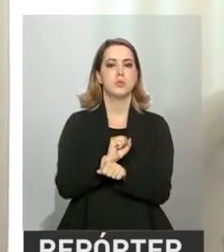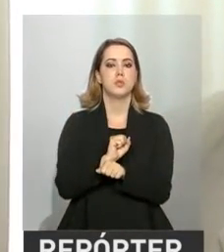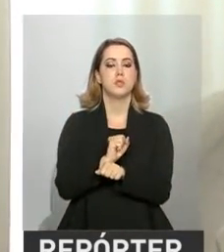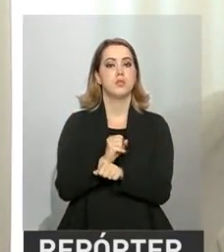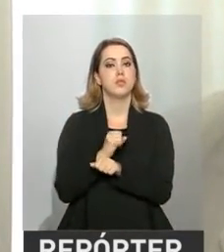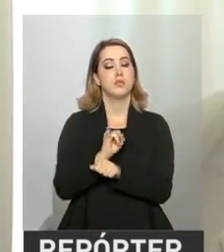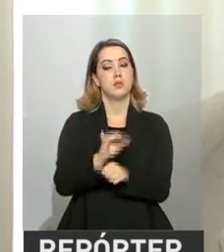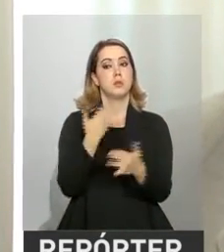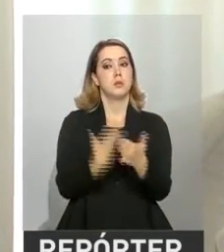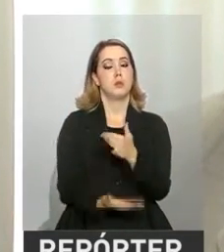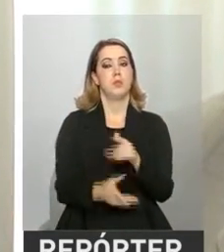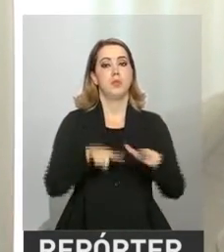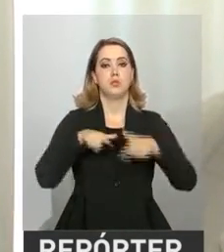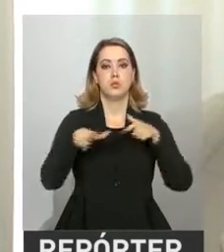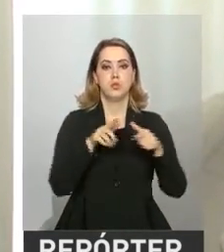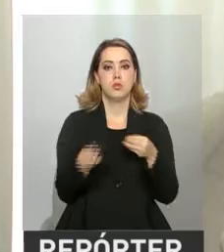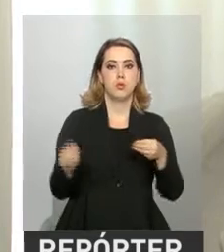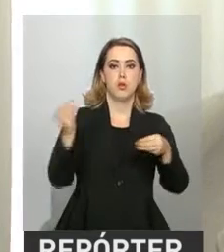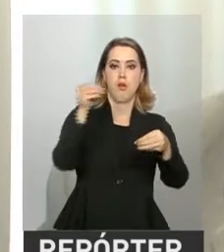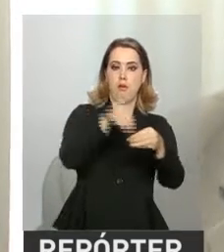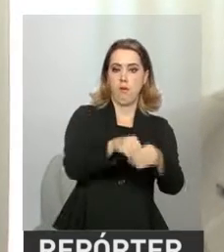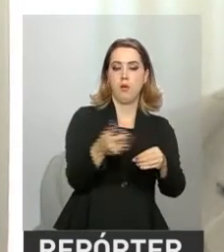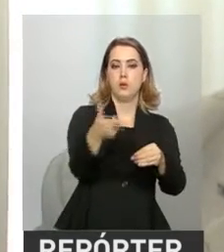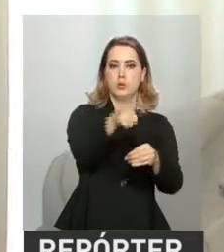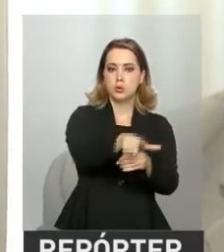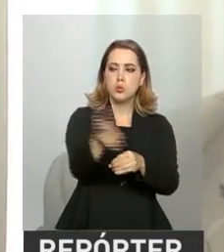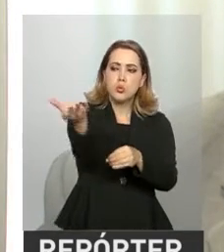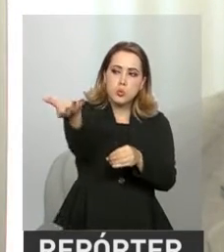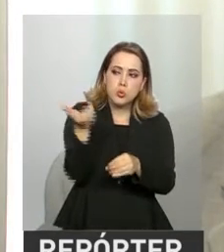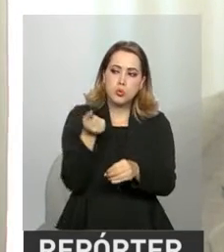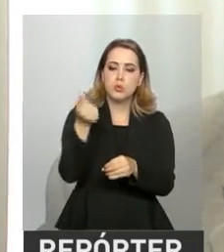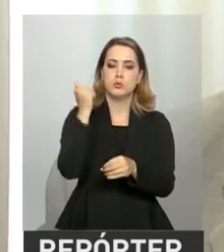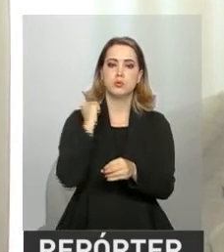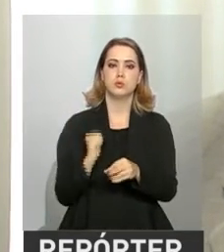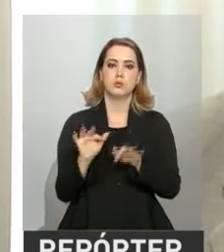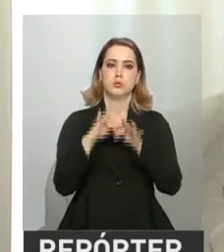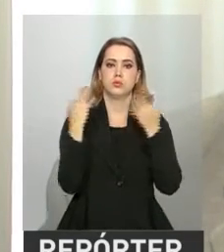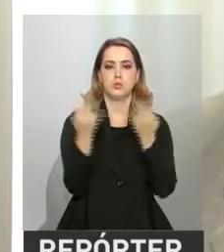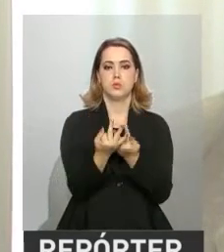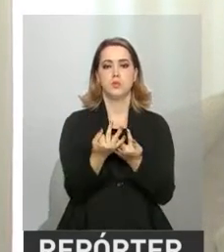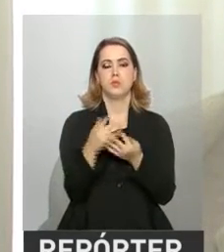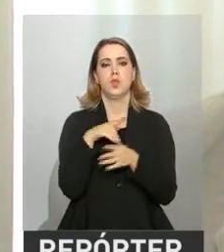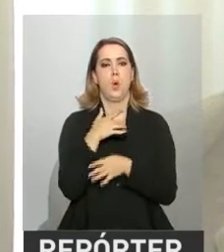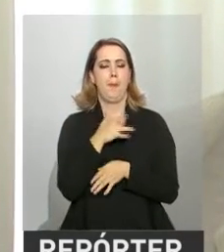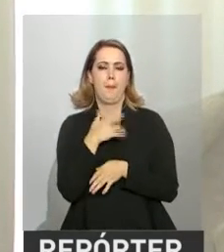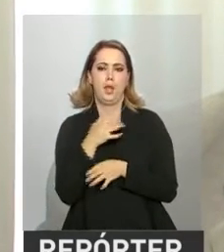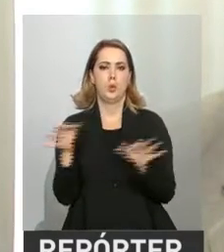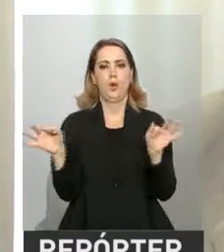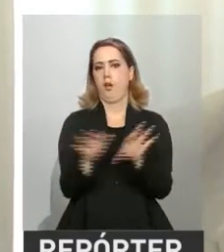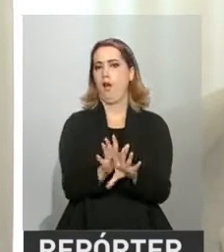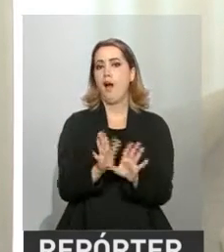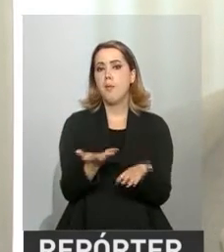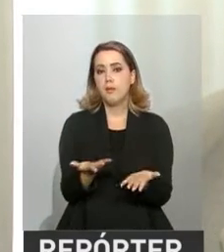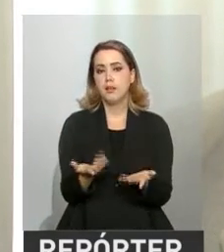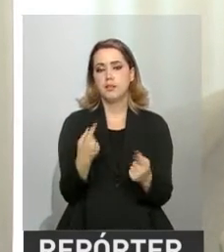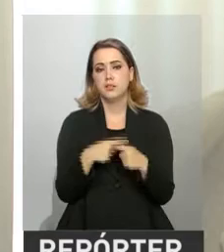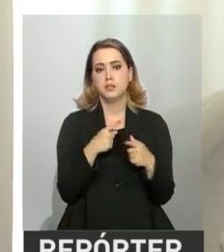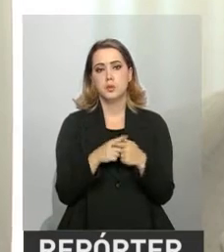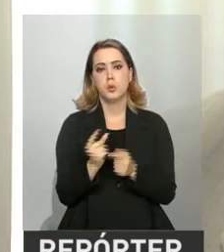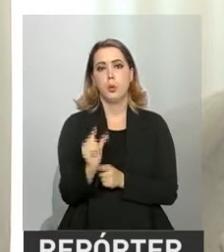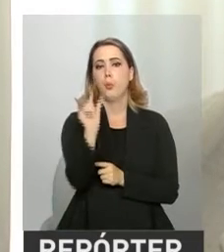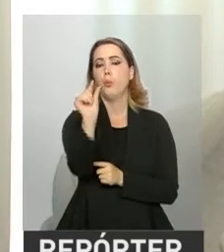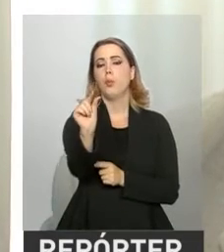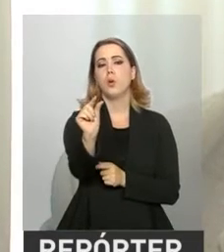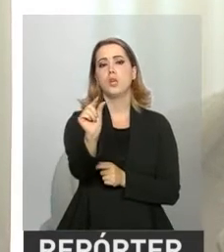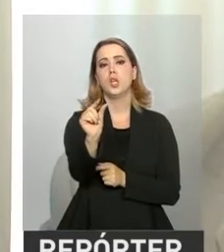volta a ser ativado automaticamente então isso diz fácil vai desfazer o medo que as pessoas têm quando elas têm um pouquinho do